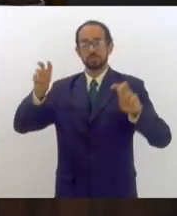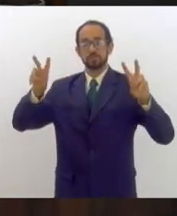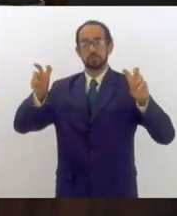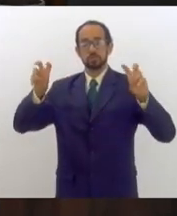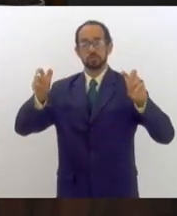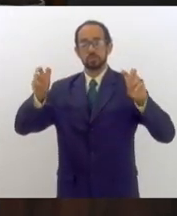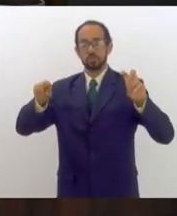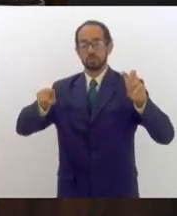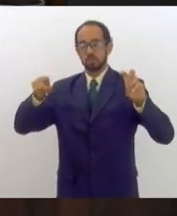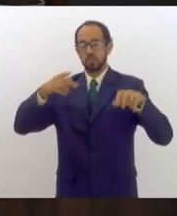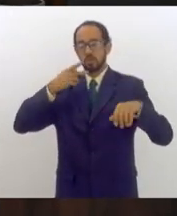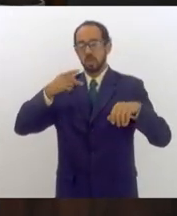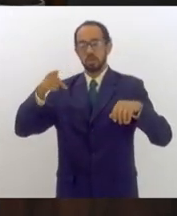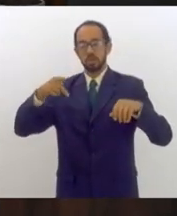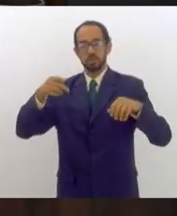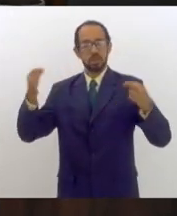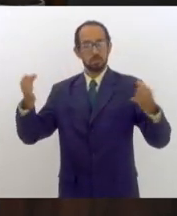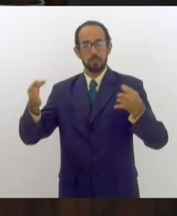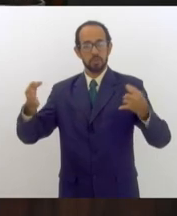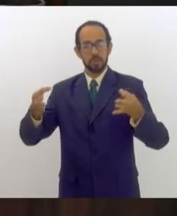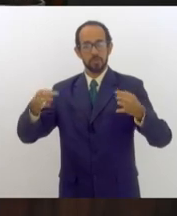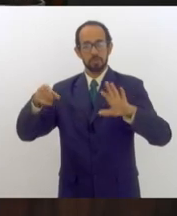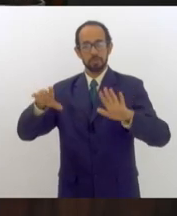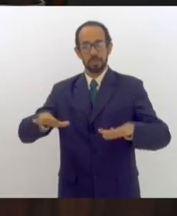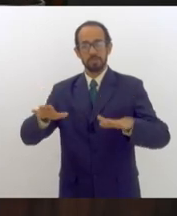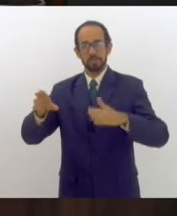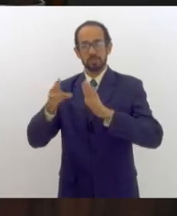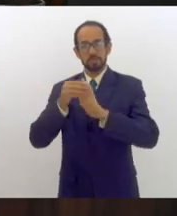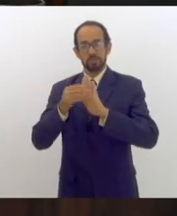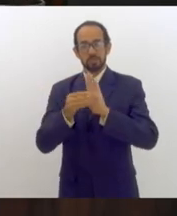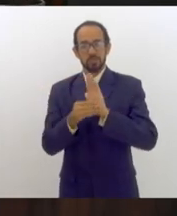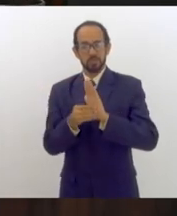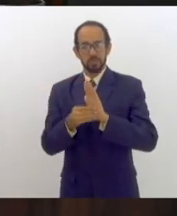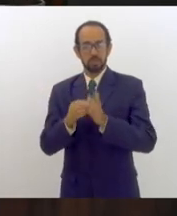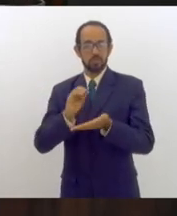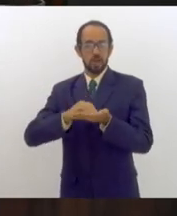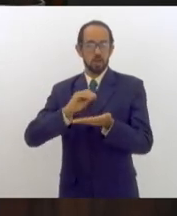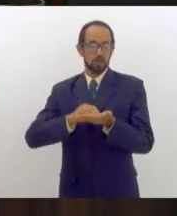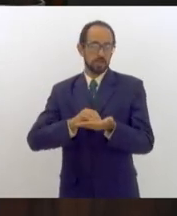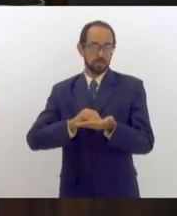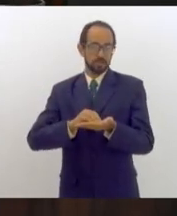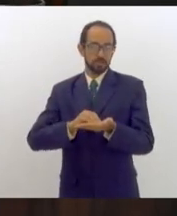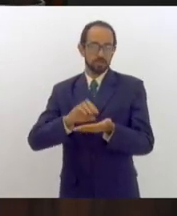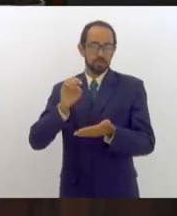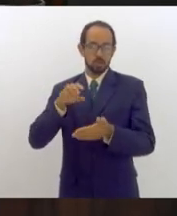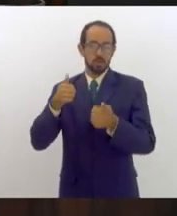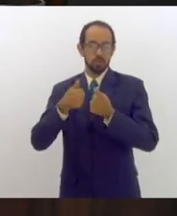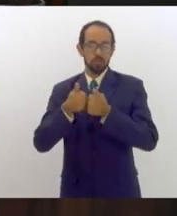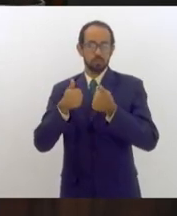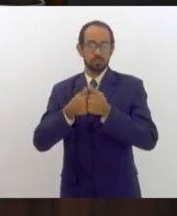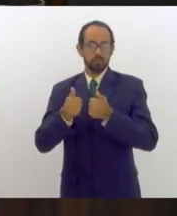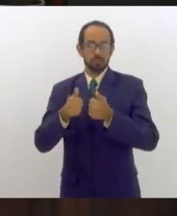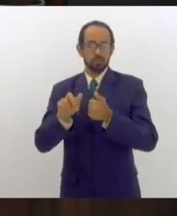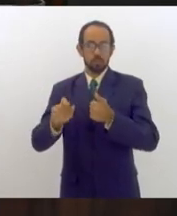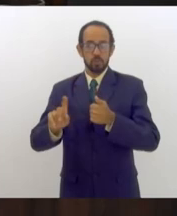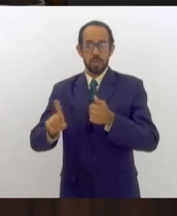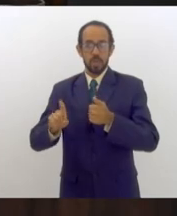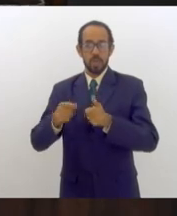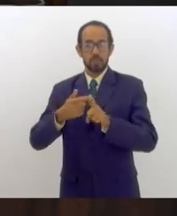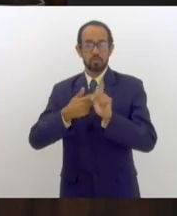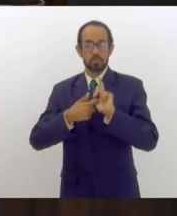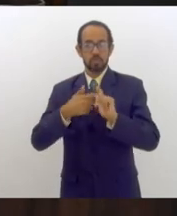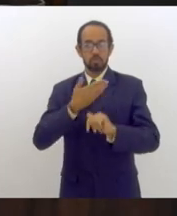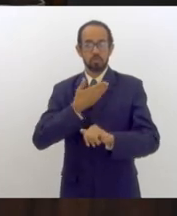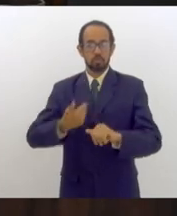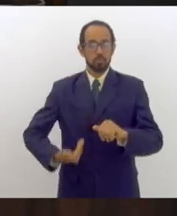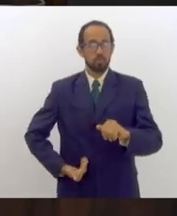a escrita tá perfeita mas o conteúdo tá deixa muito a desejar né Não só em relação ao transporte ajuda pública deixa